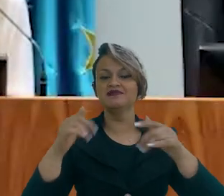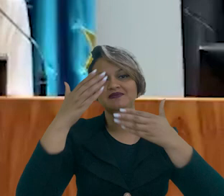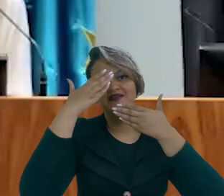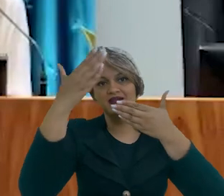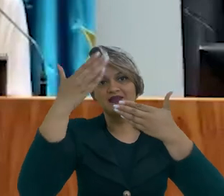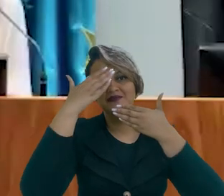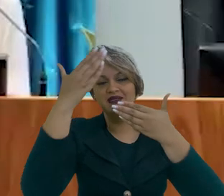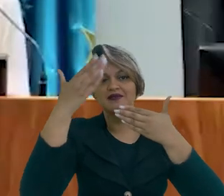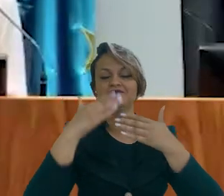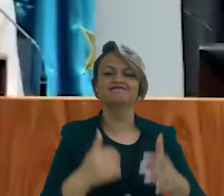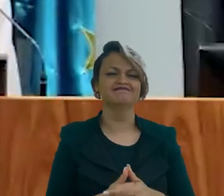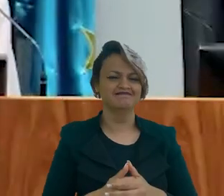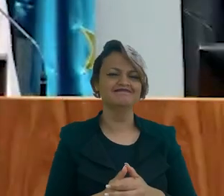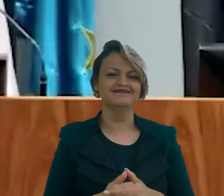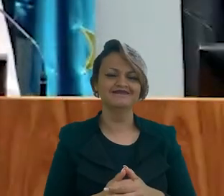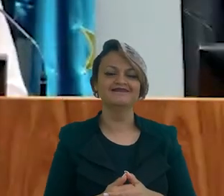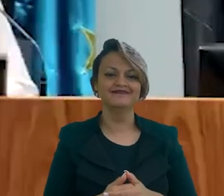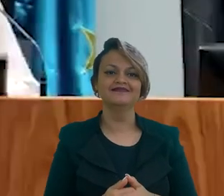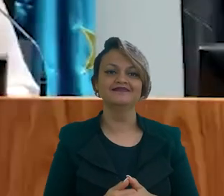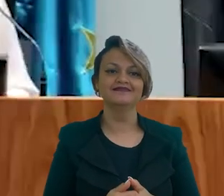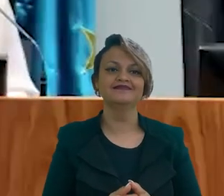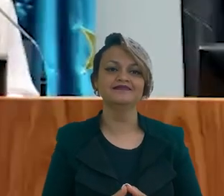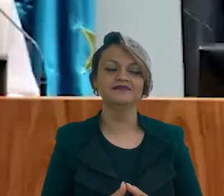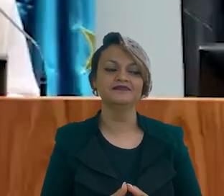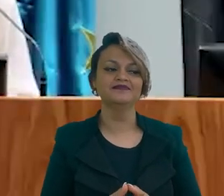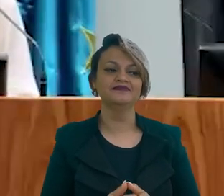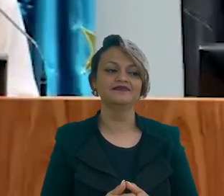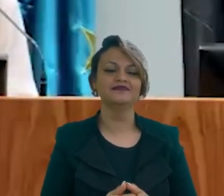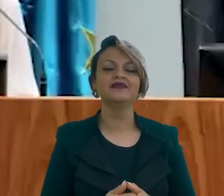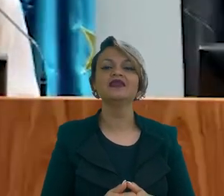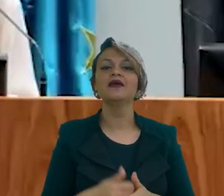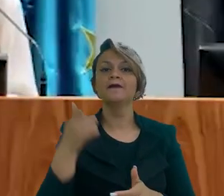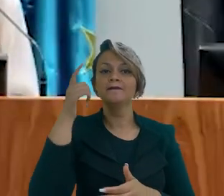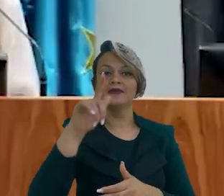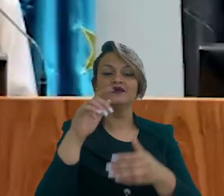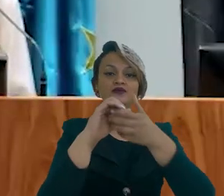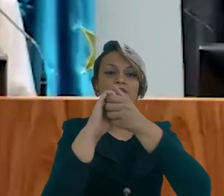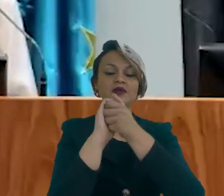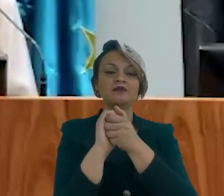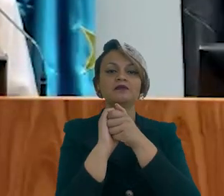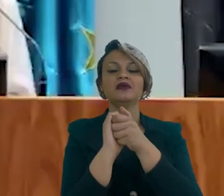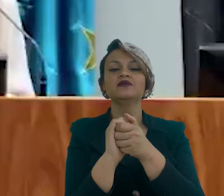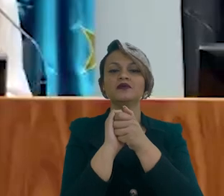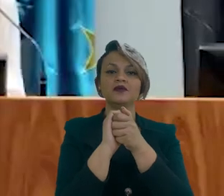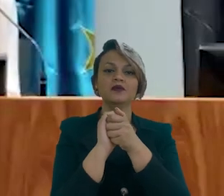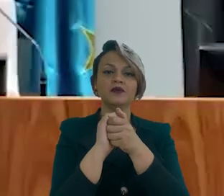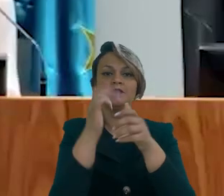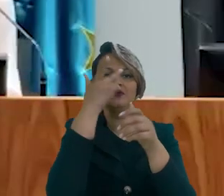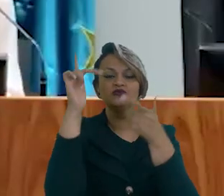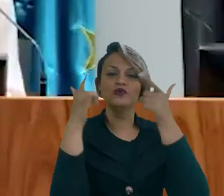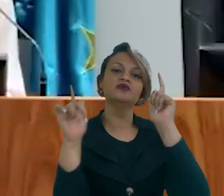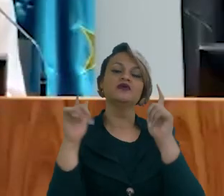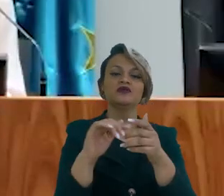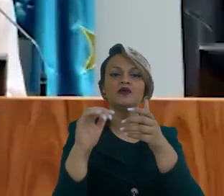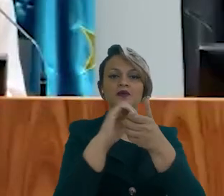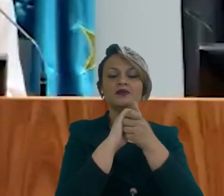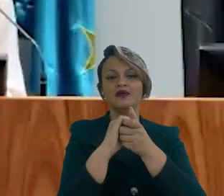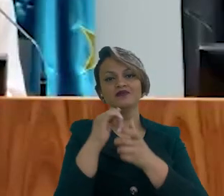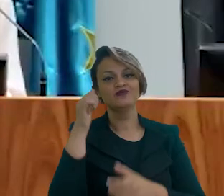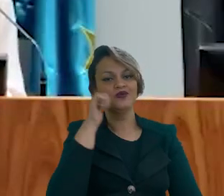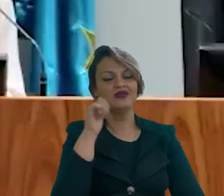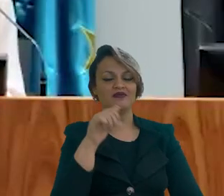muito obrigada Professor perdão é fácil também meus cumprimentos a eles e